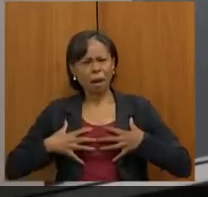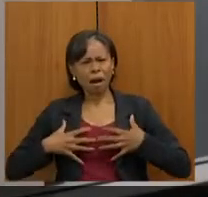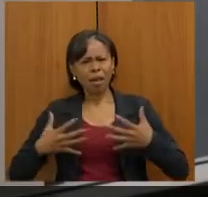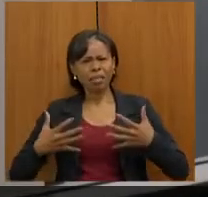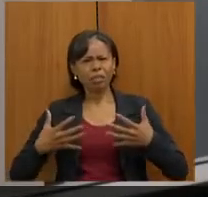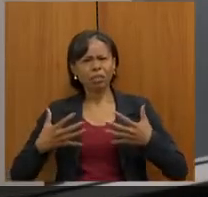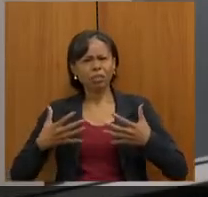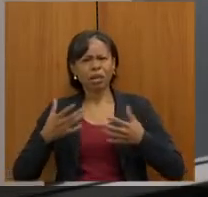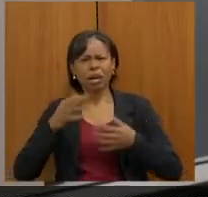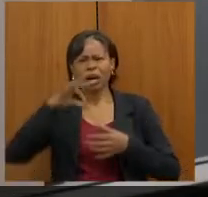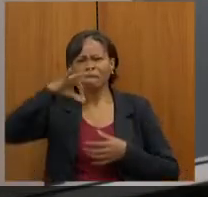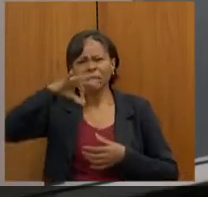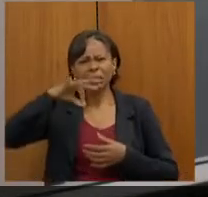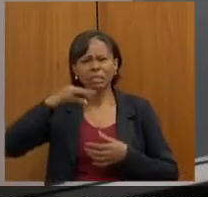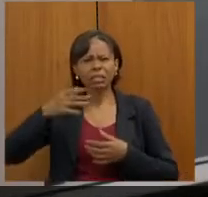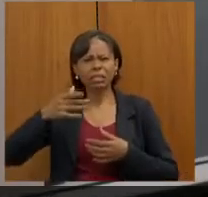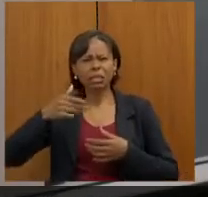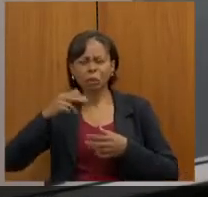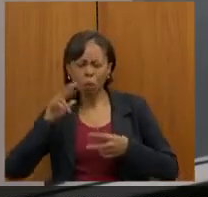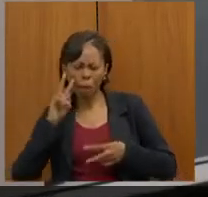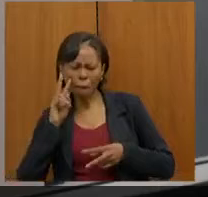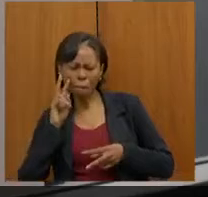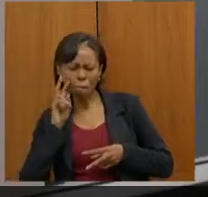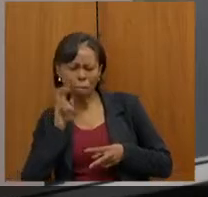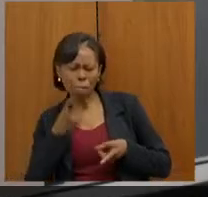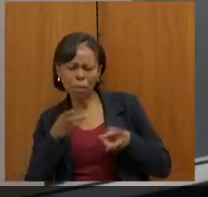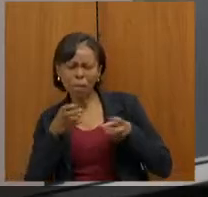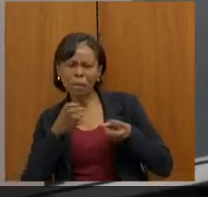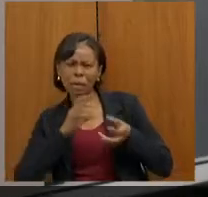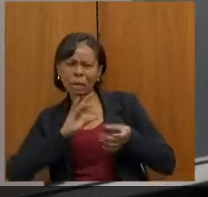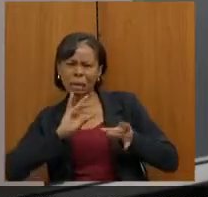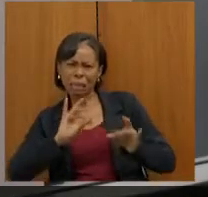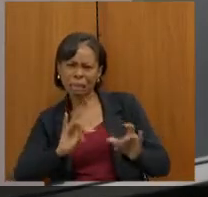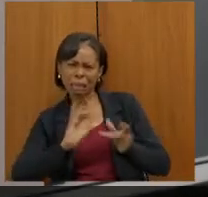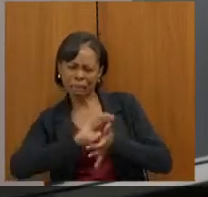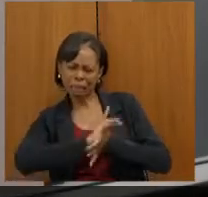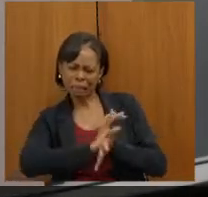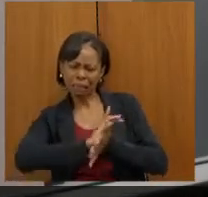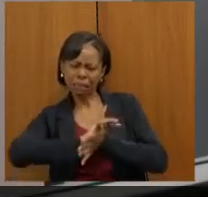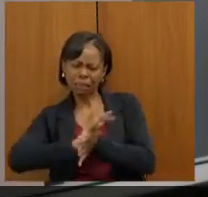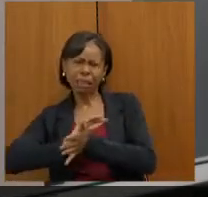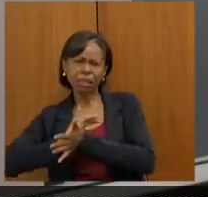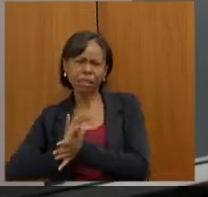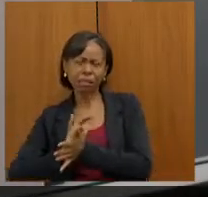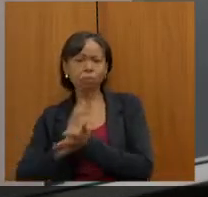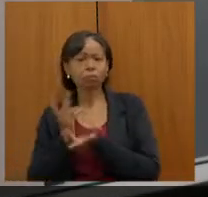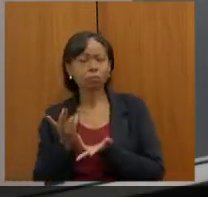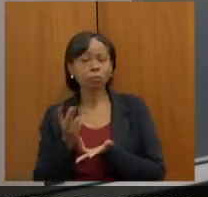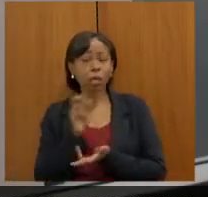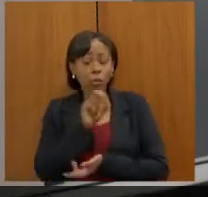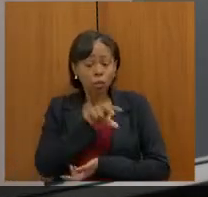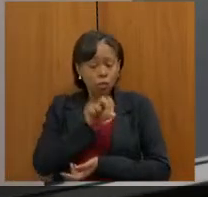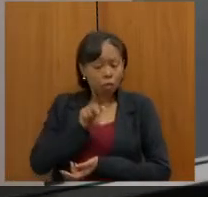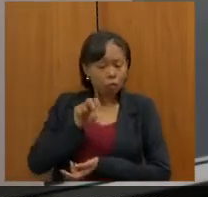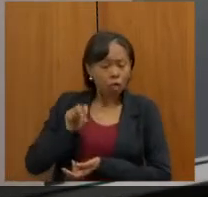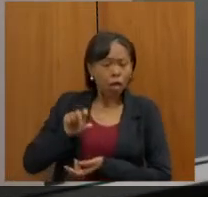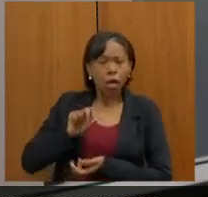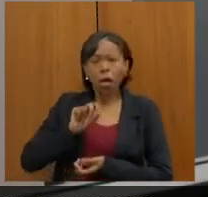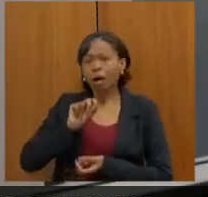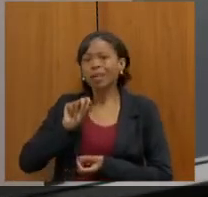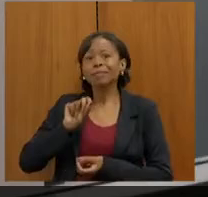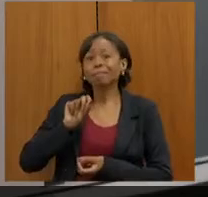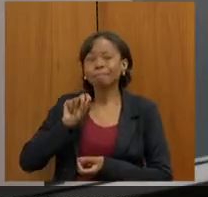vagina eram expostas e destruídos e isso chamou a atenção para que o termo